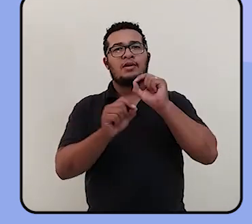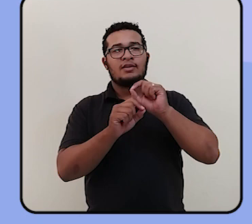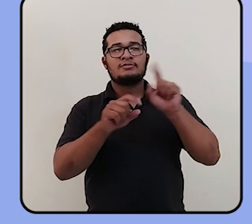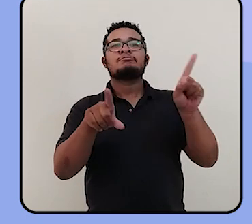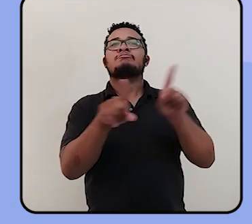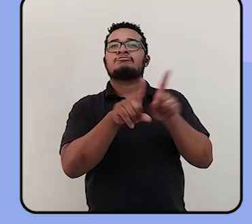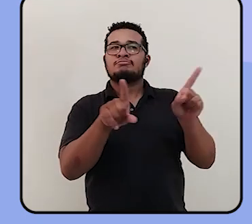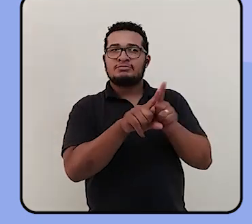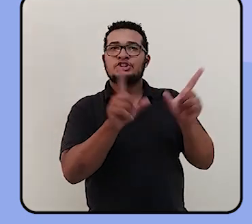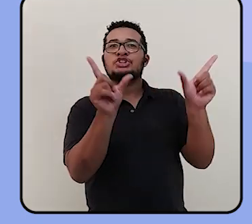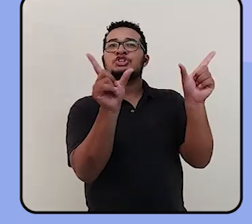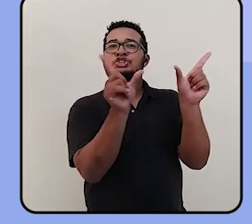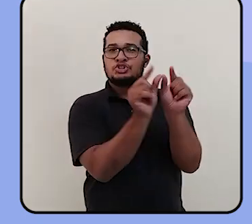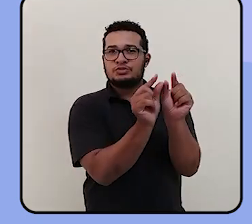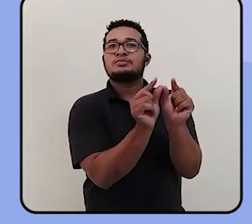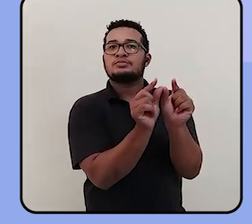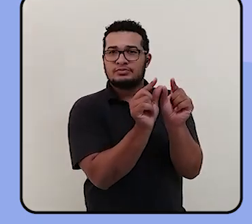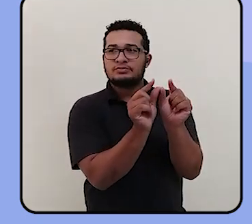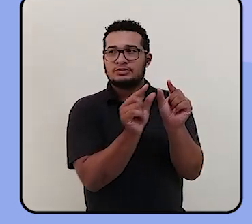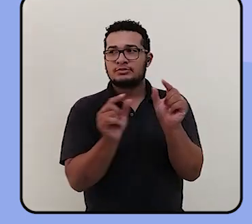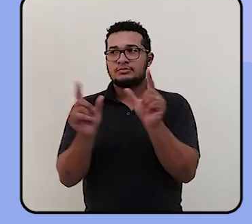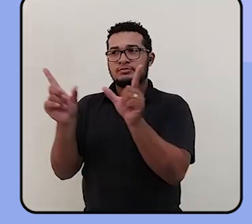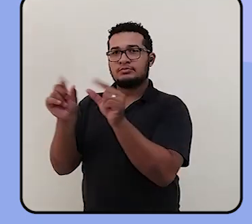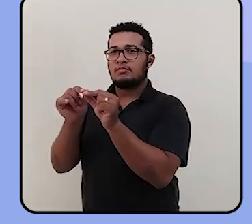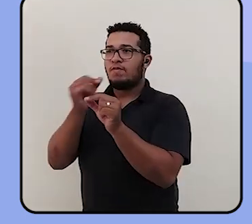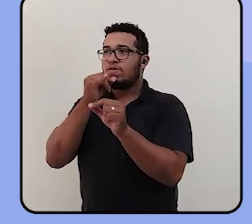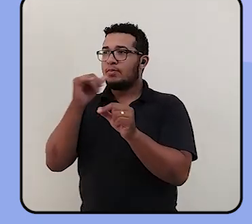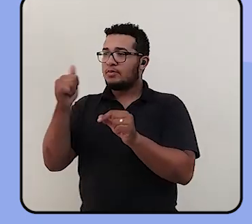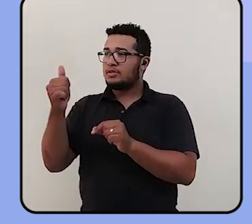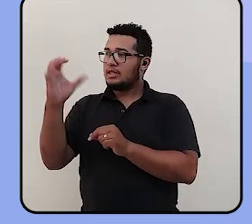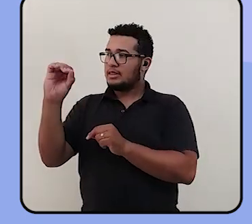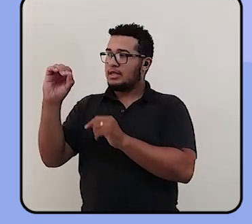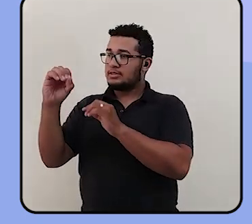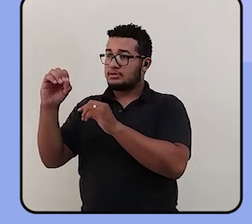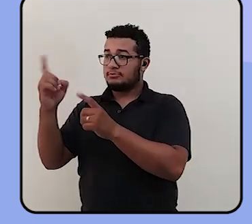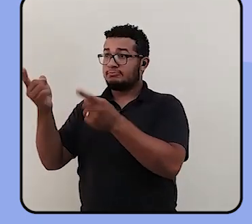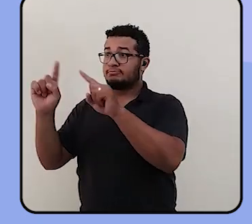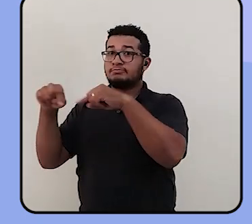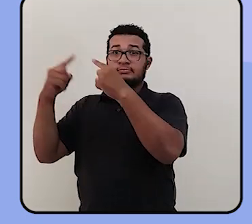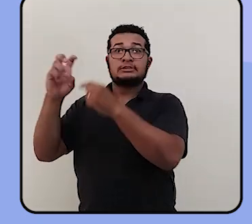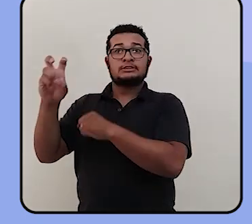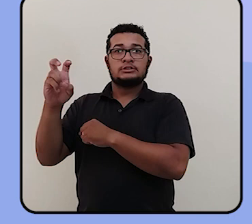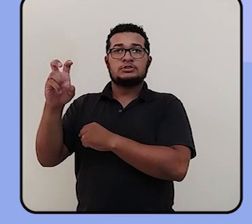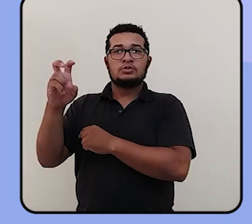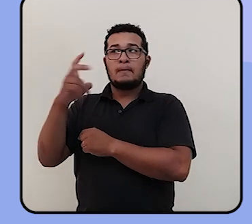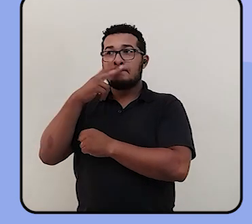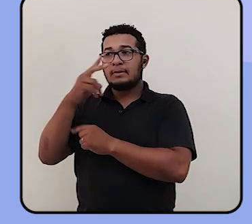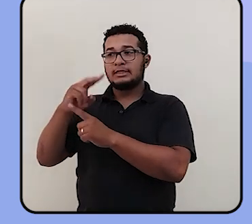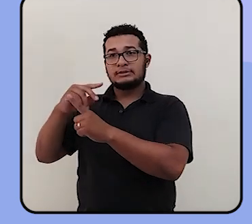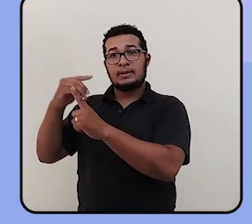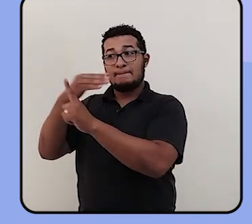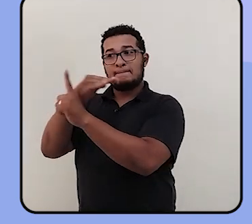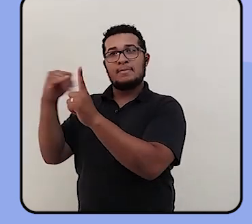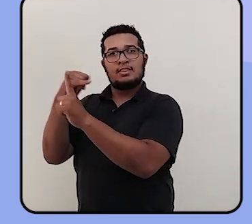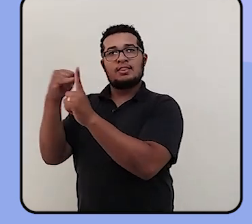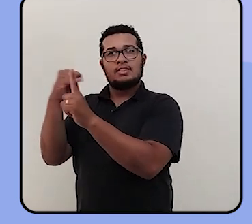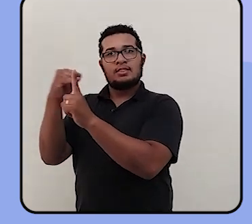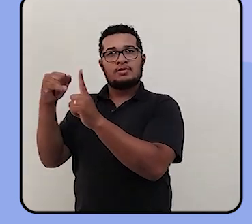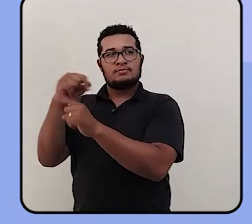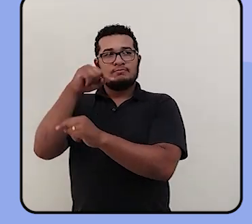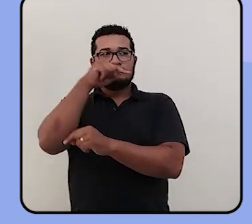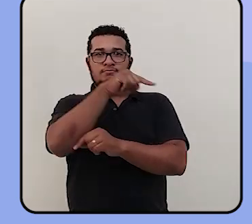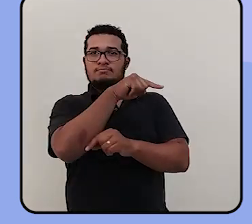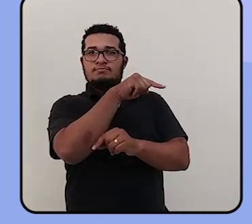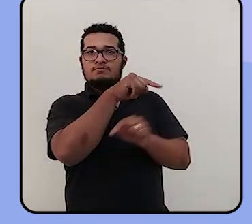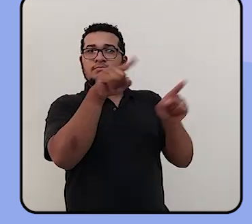aconteceu? Também diminuiu 5 vezes. E de 10 para 5? Bom, aqui agora está diminuindo 2 vezes. E